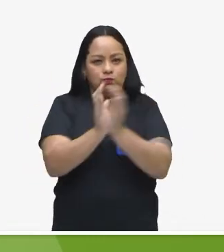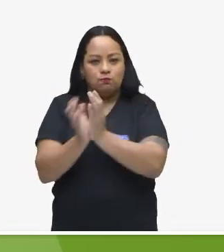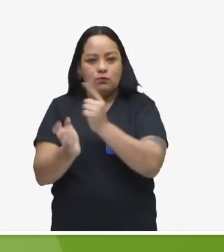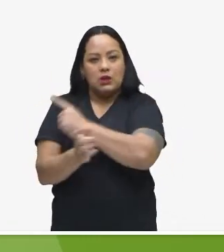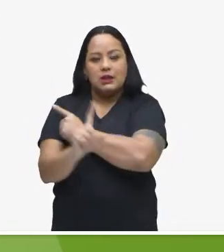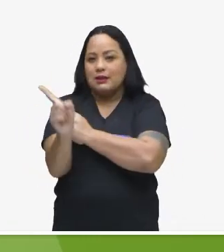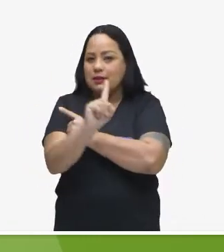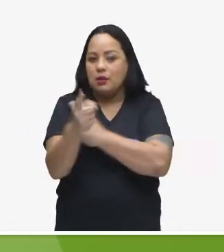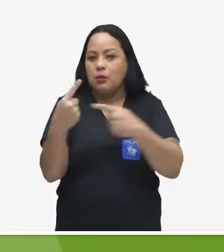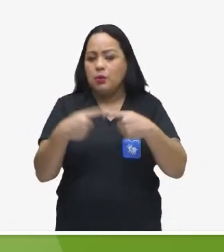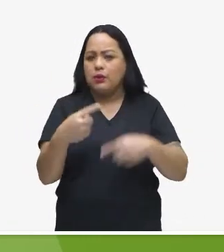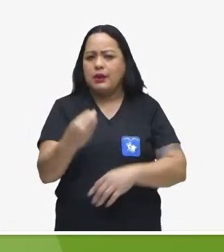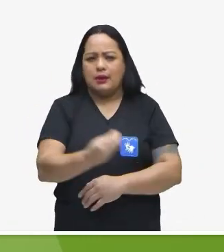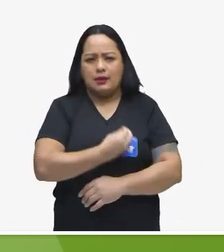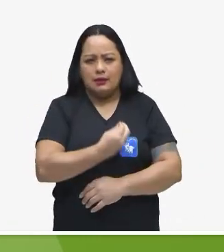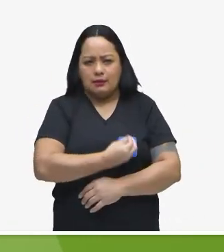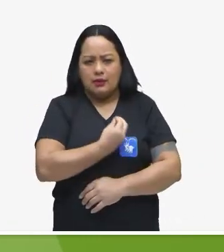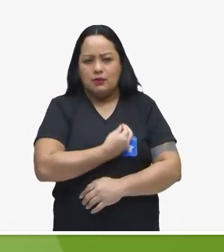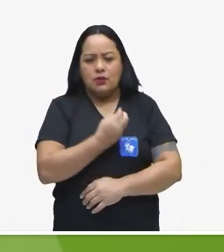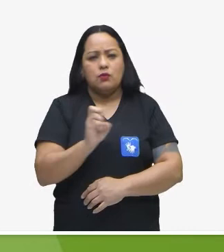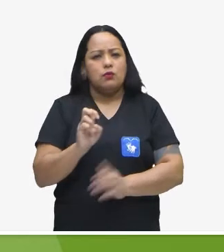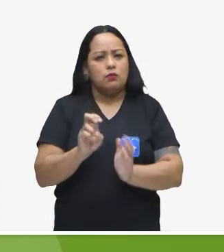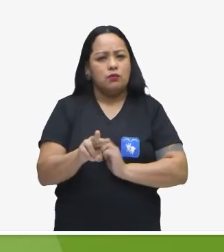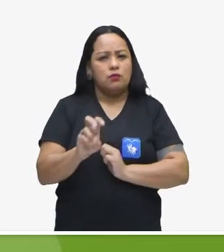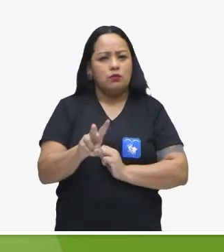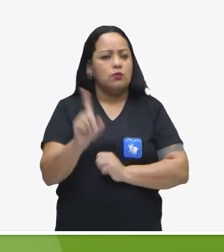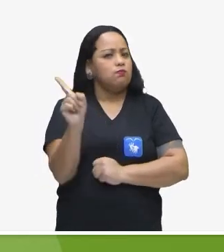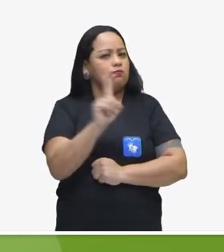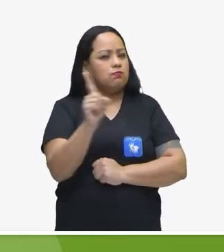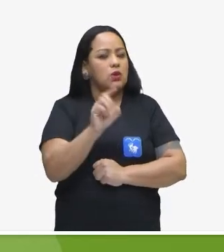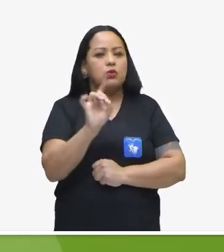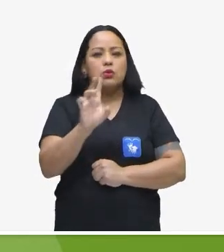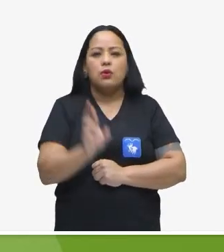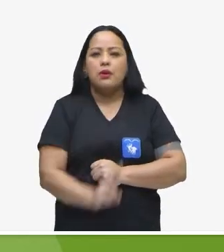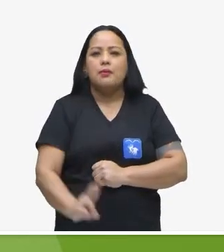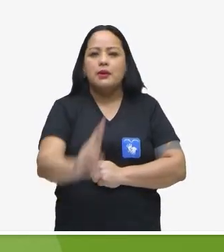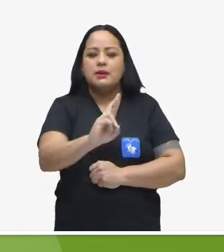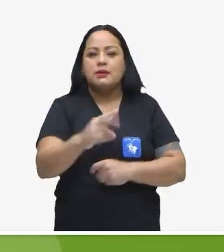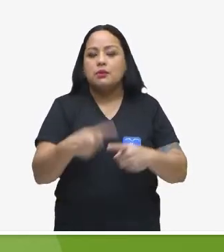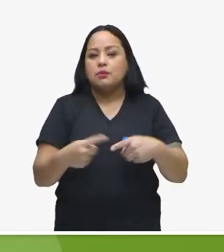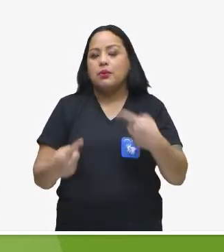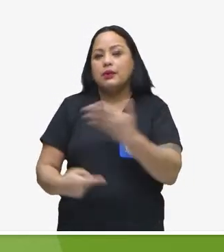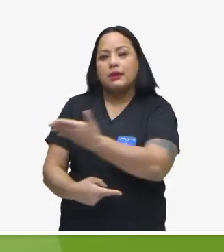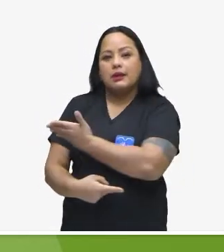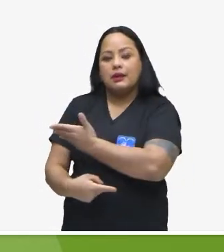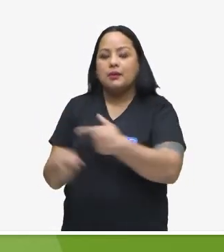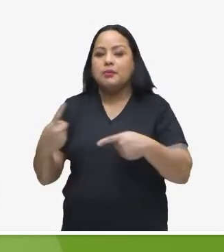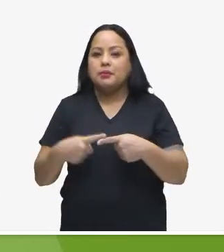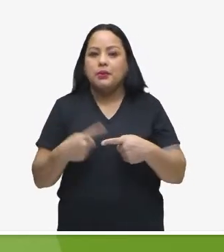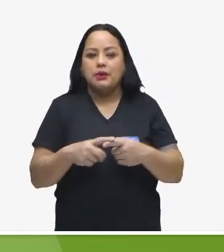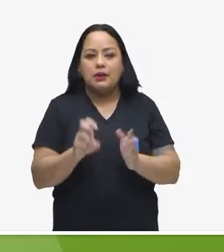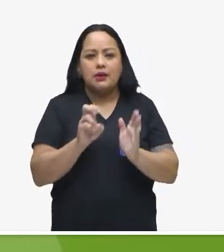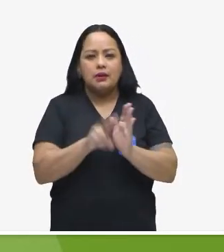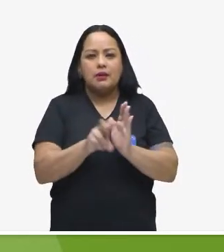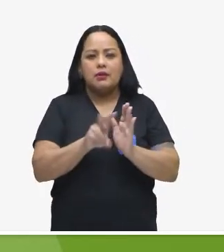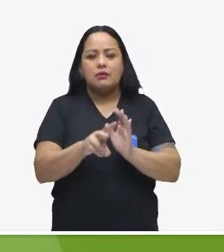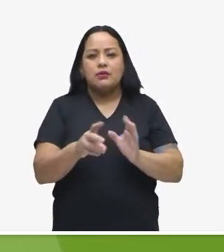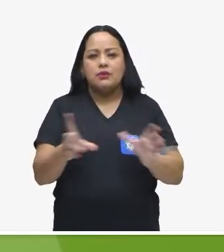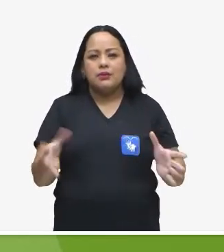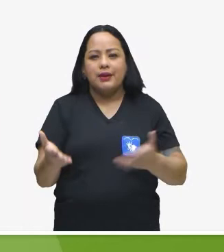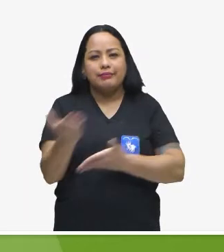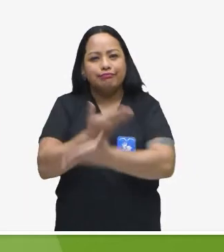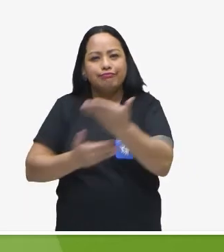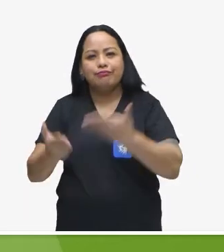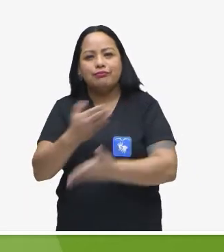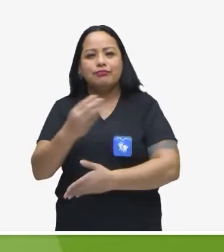não são seres vivos, tá bom? Estão só representando aí porque eles estão constantemente conosco, né?